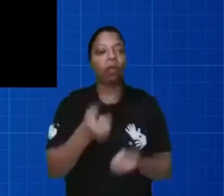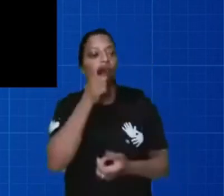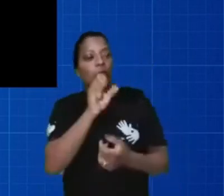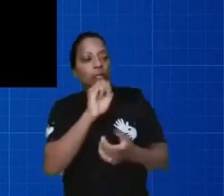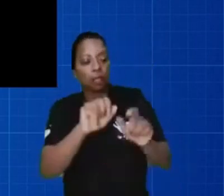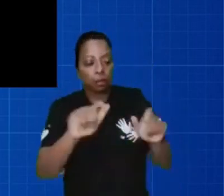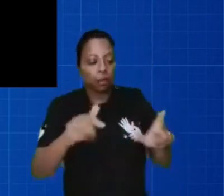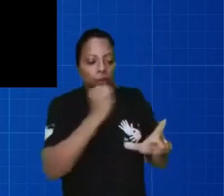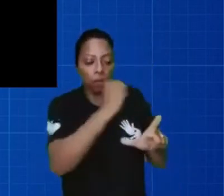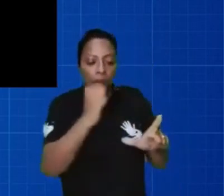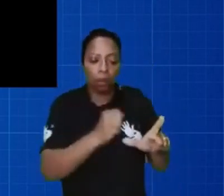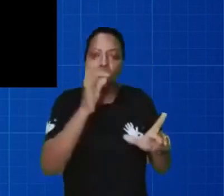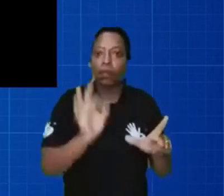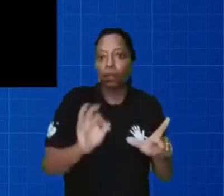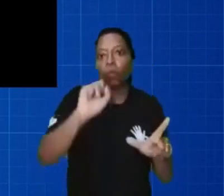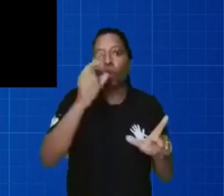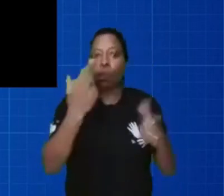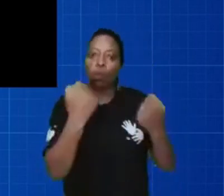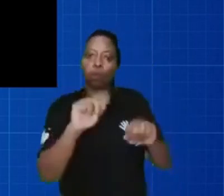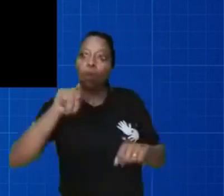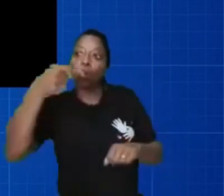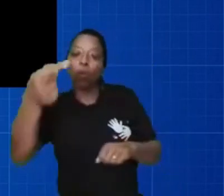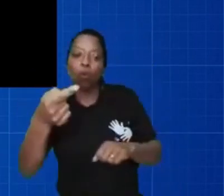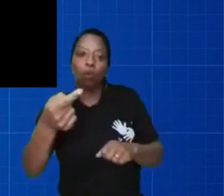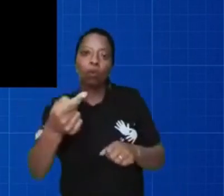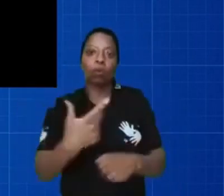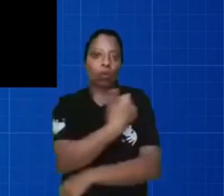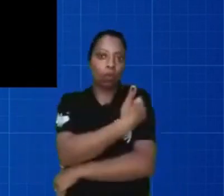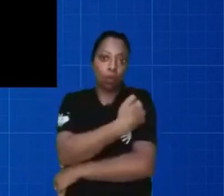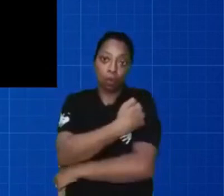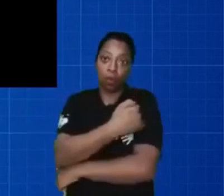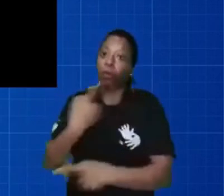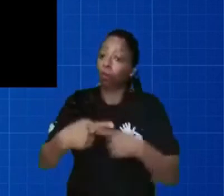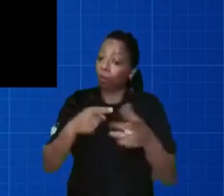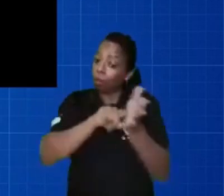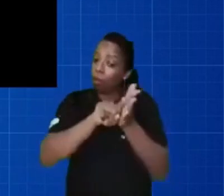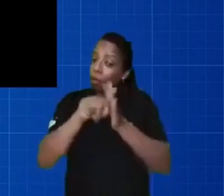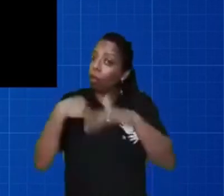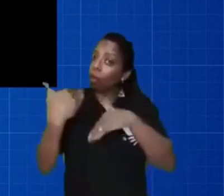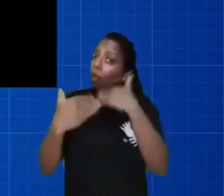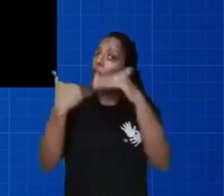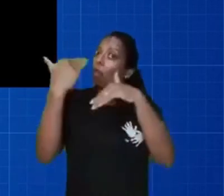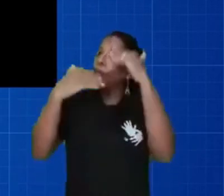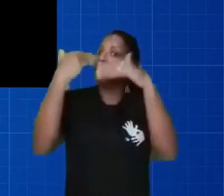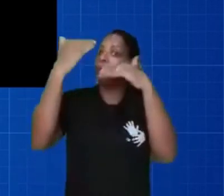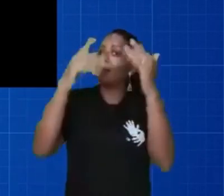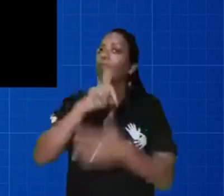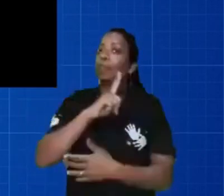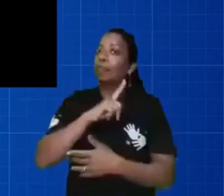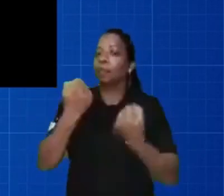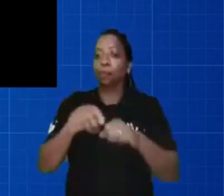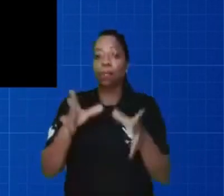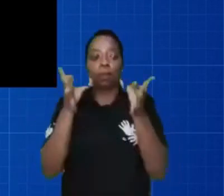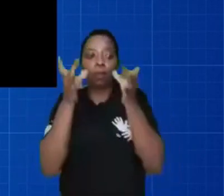né? Então, a gente precisa ficar atento. E outro caso é a rubéola, que ela estava controlada, tivemos um caso em